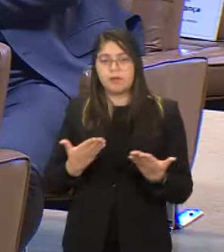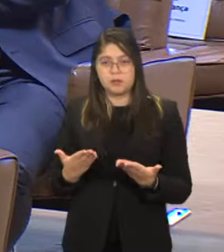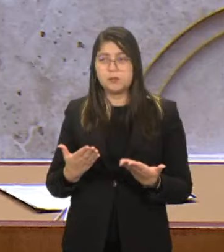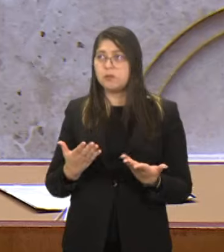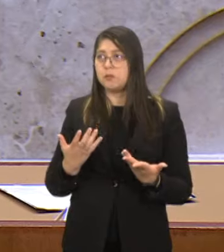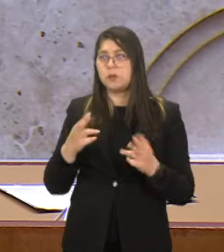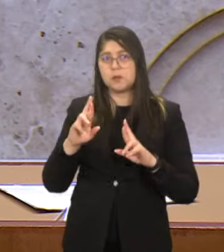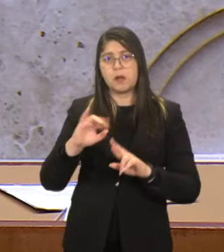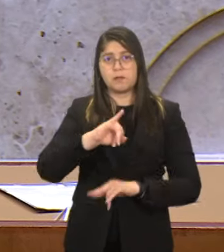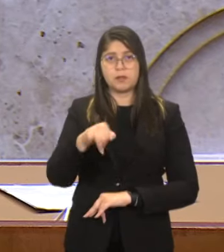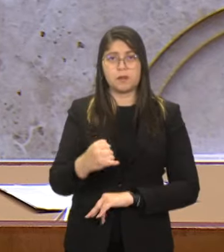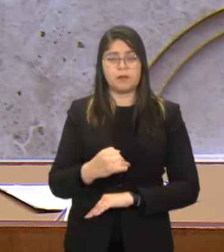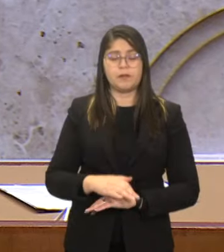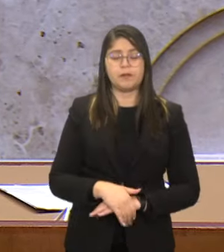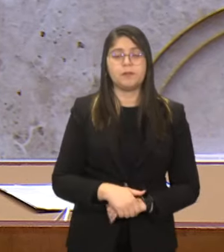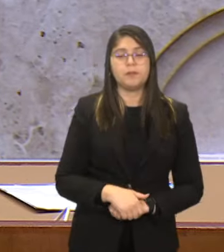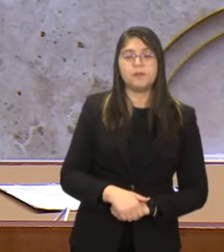proveito.